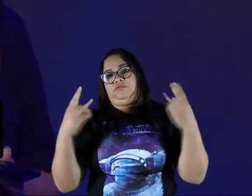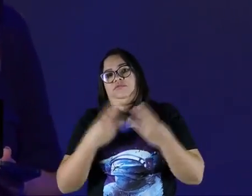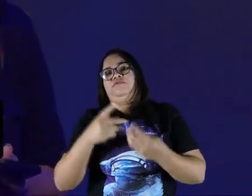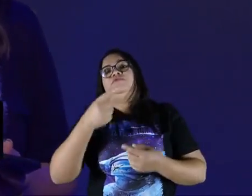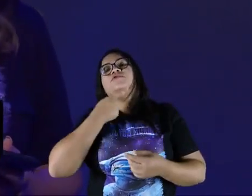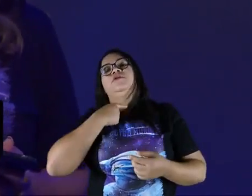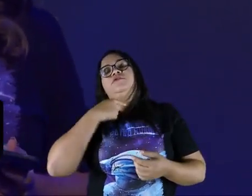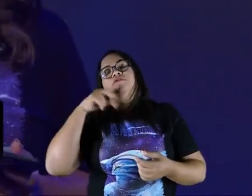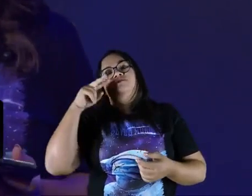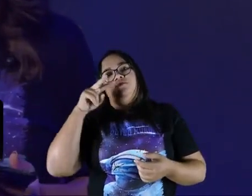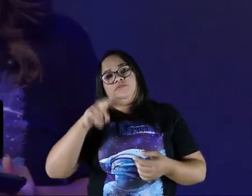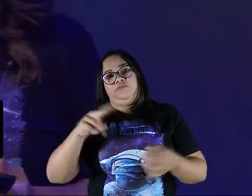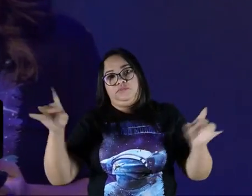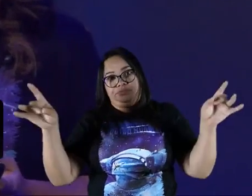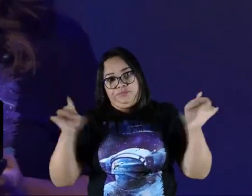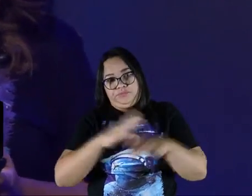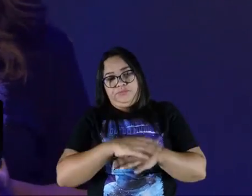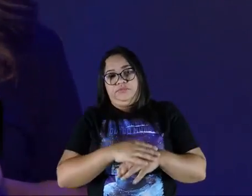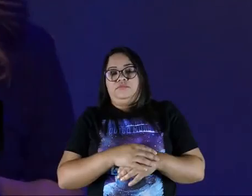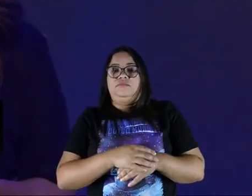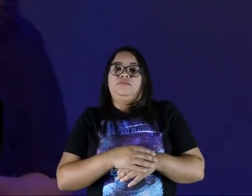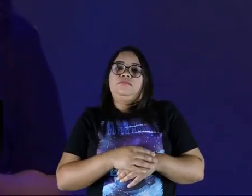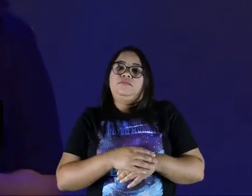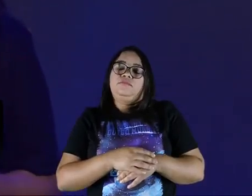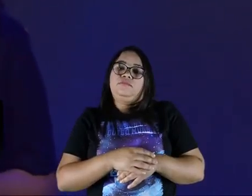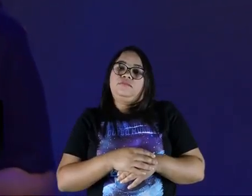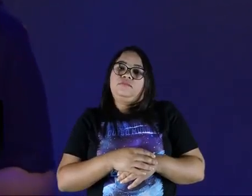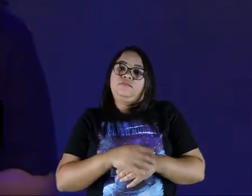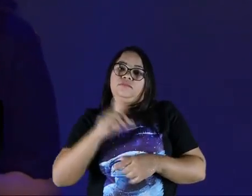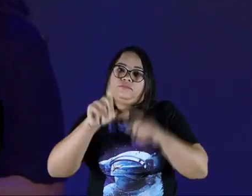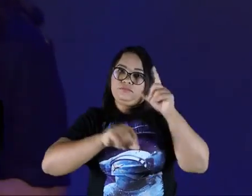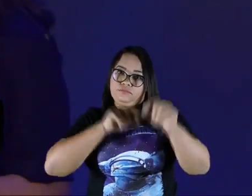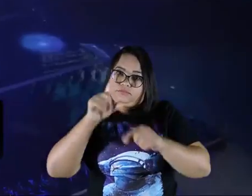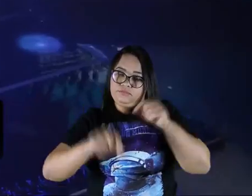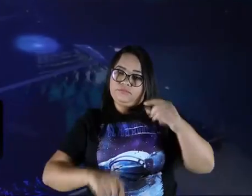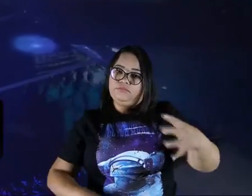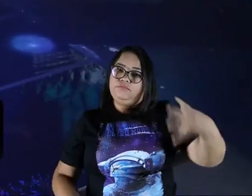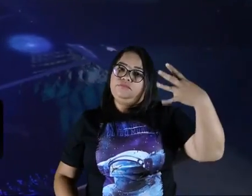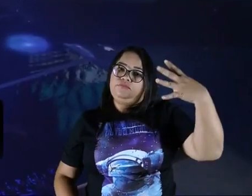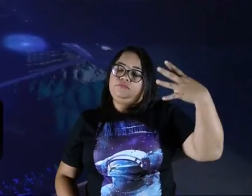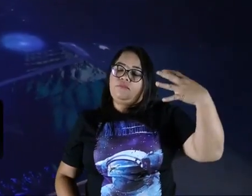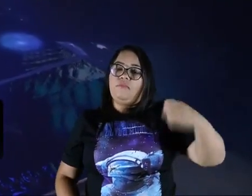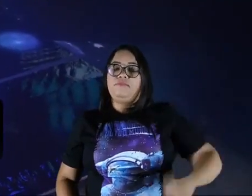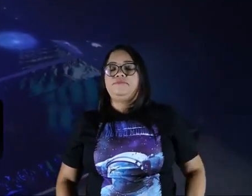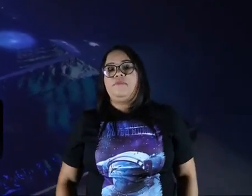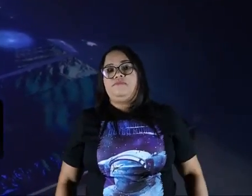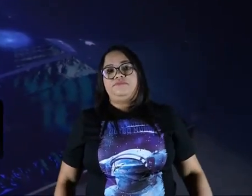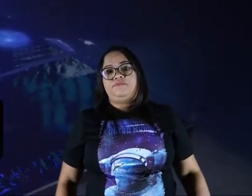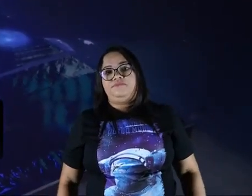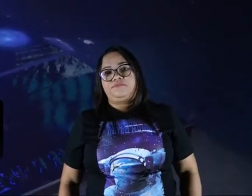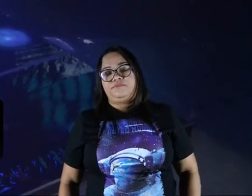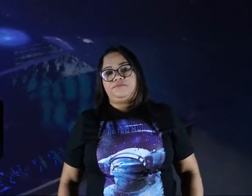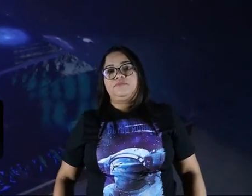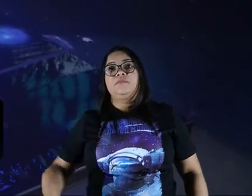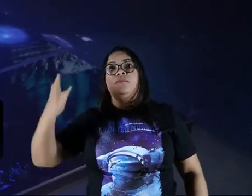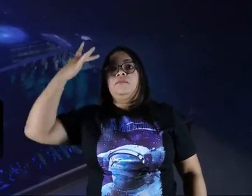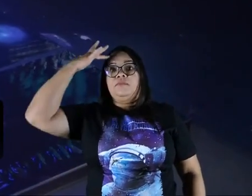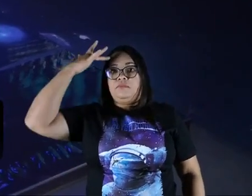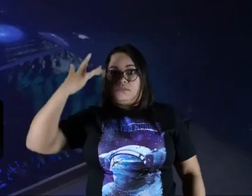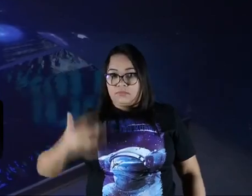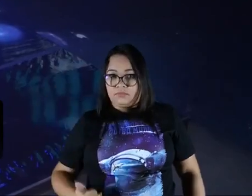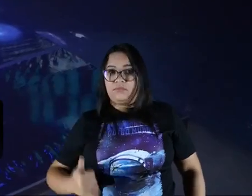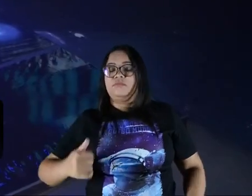vontade de assistir. Terminou de selecionar ali as opções? Aí sim, você amanhã,